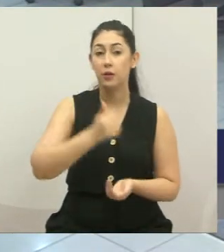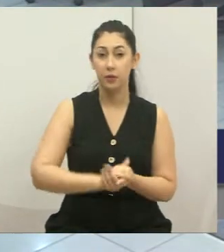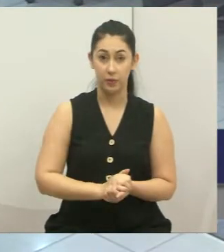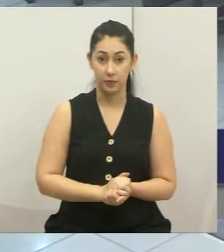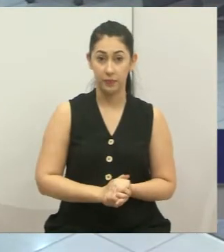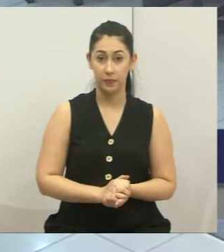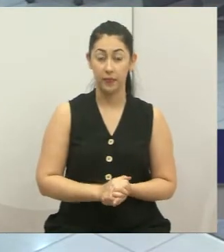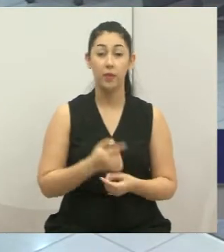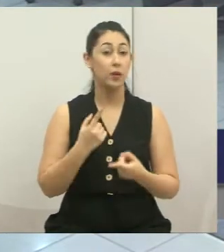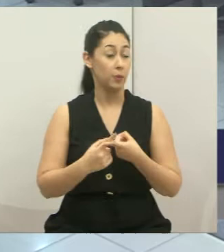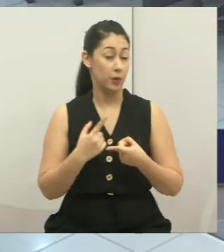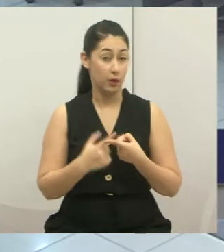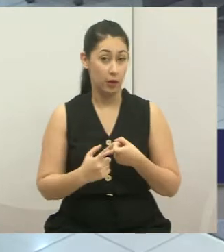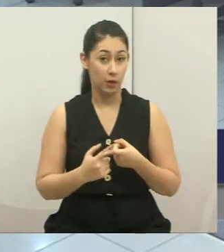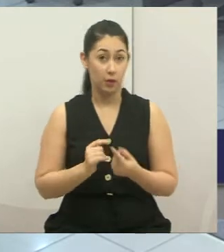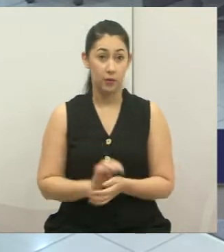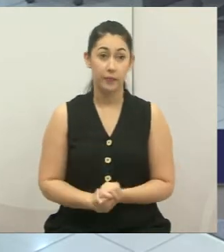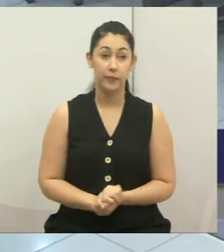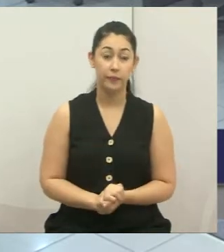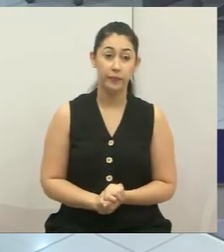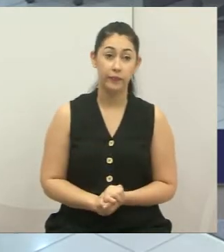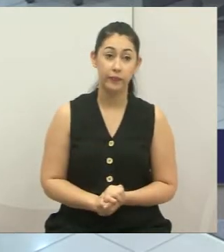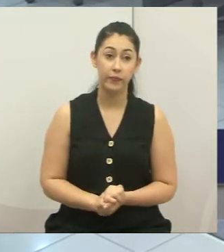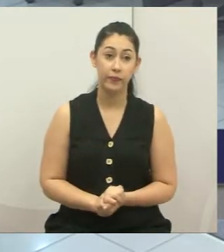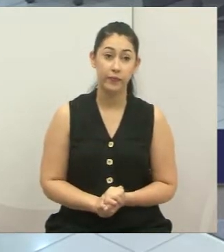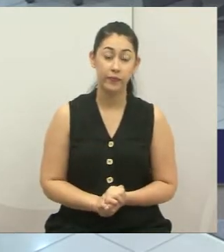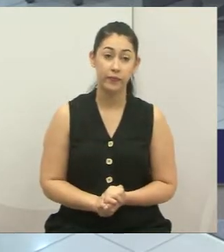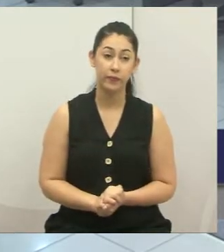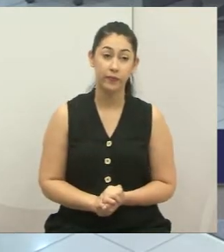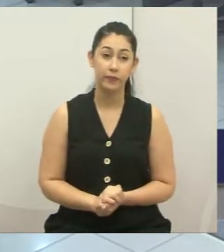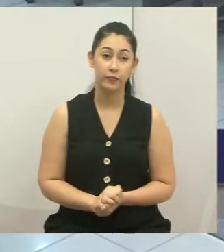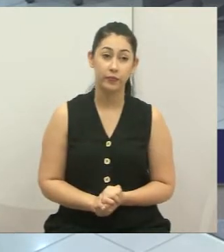que os recursos eles não são